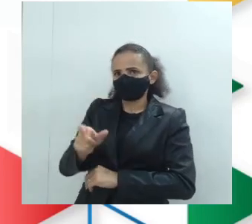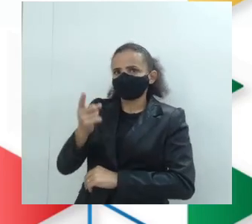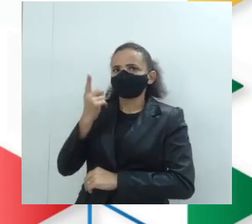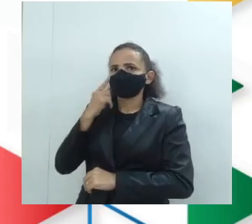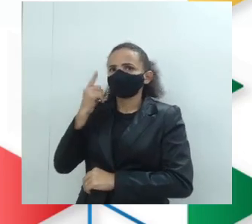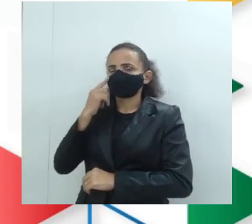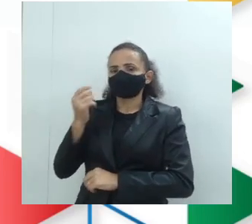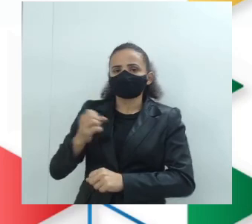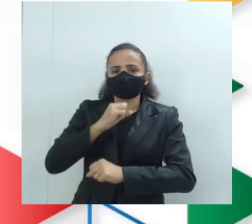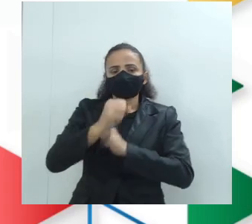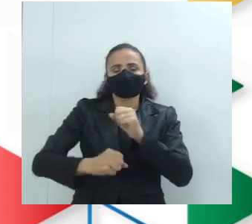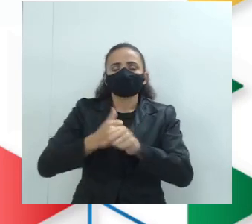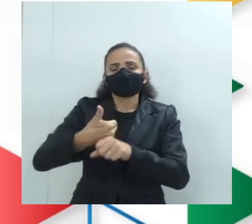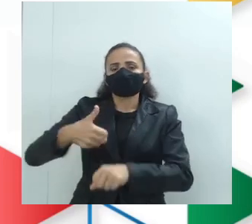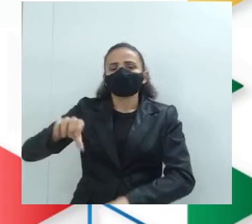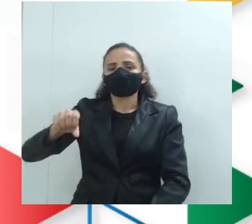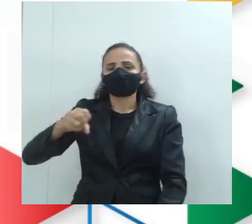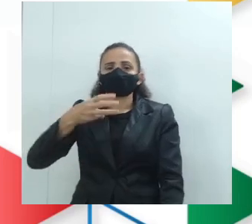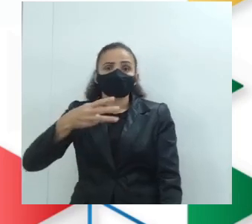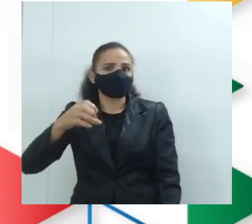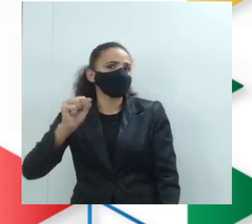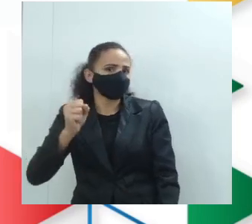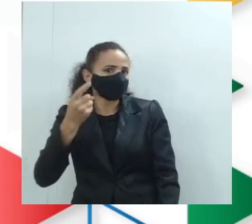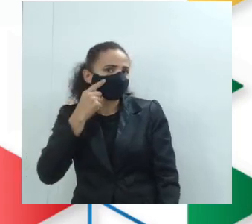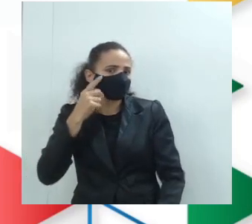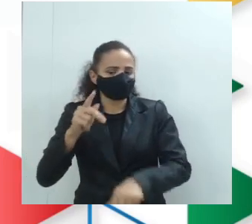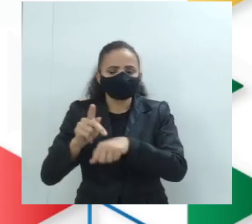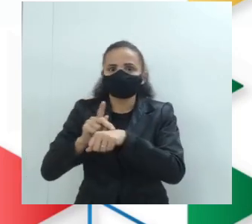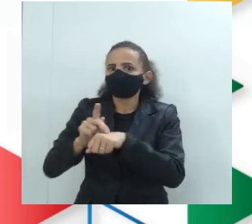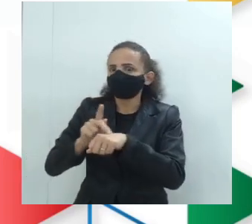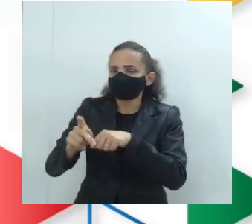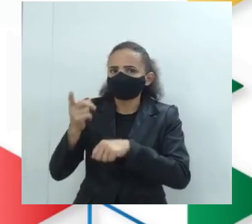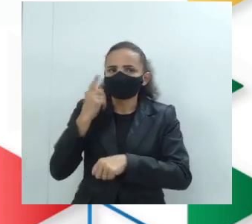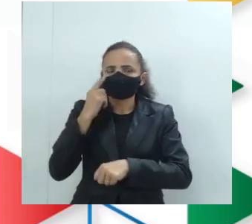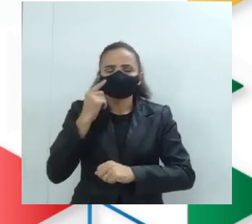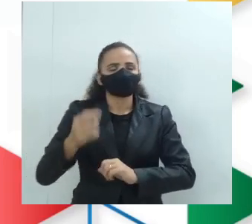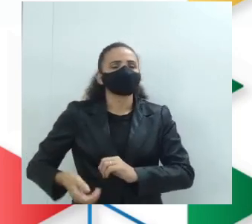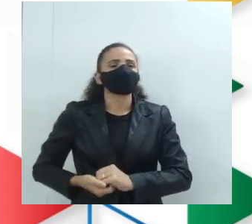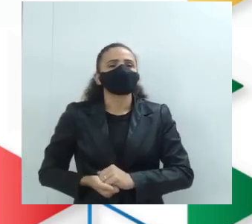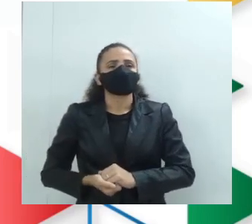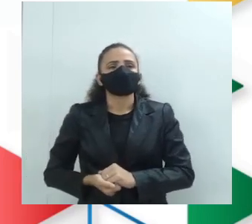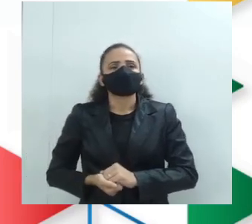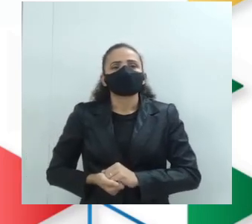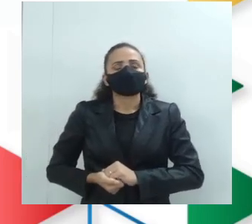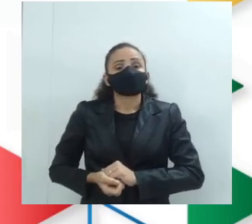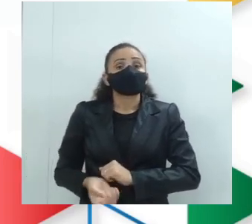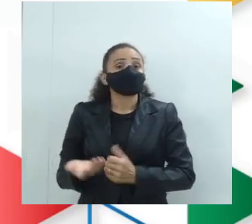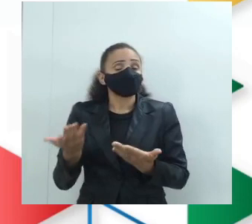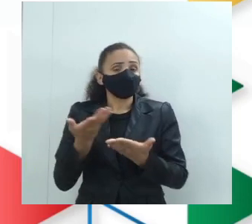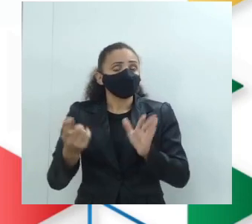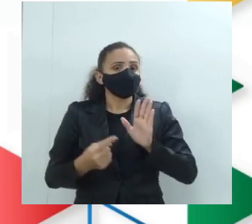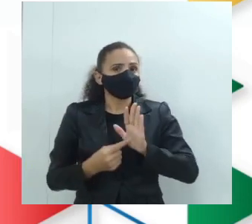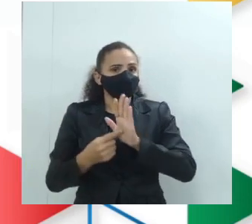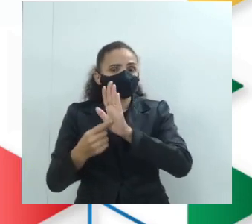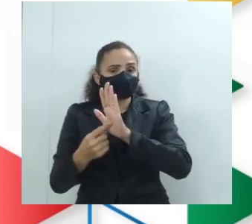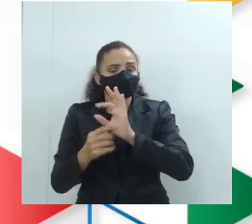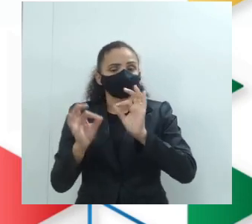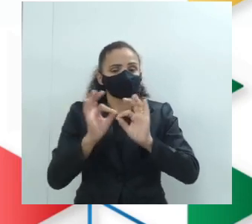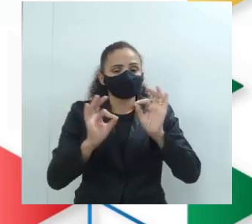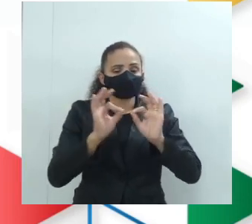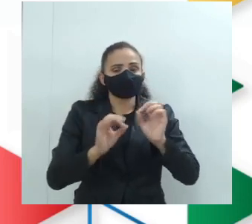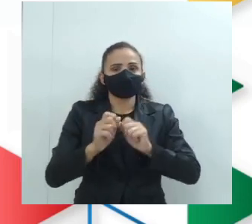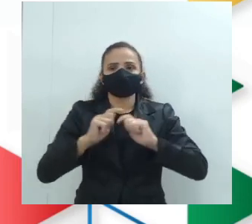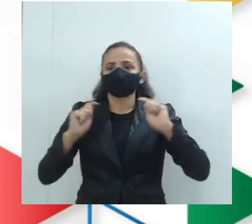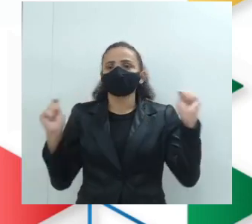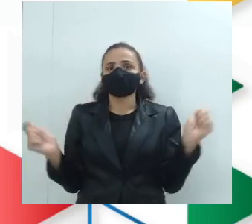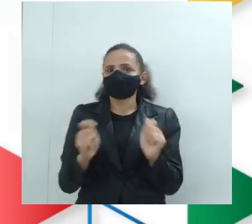de 1938, é uma xilogravura em preto, tá bom? Bom, eu vou te mostrar uma xilogravura de Caruaru,